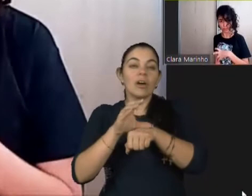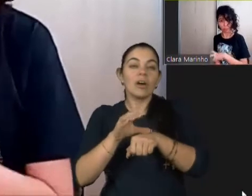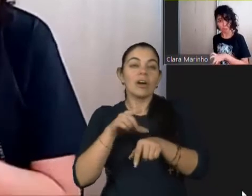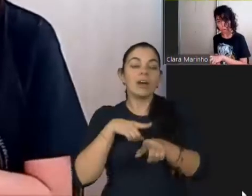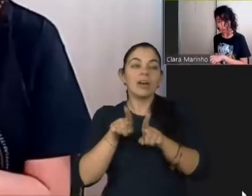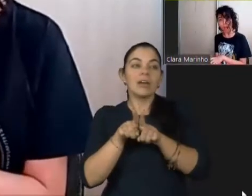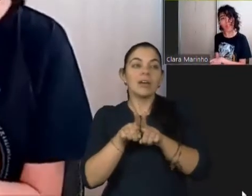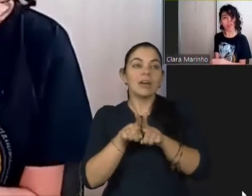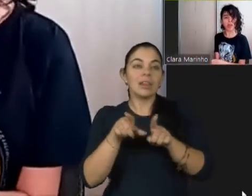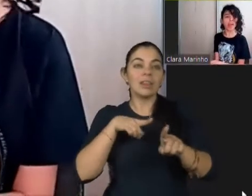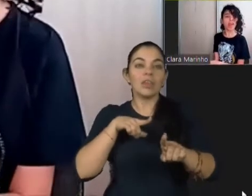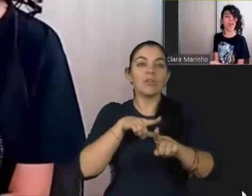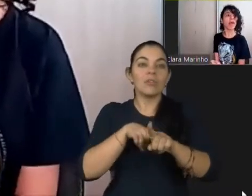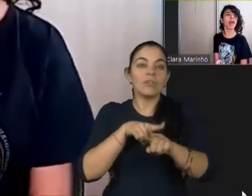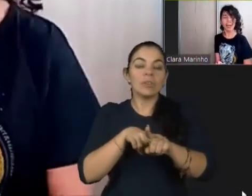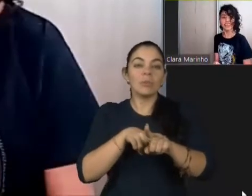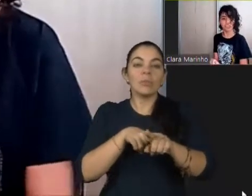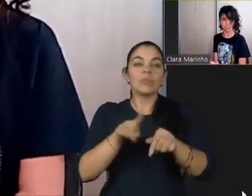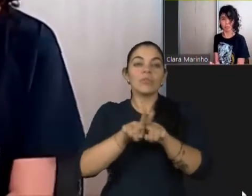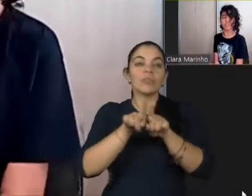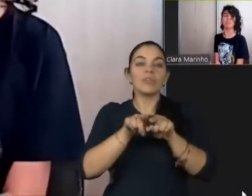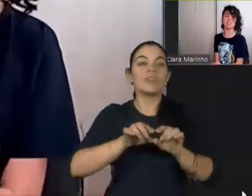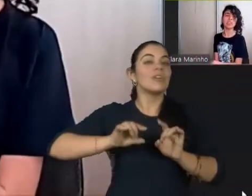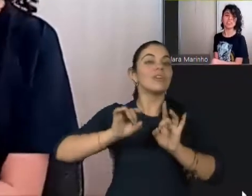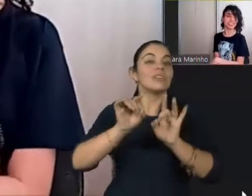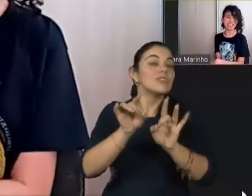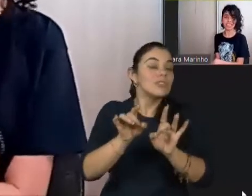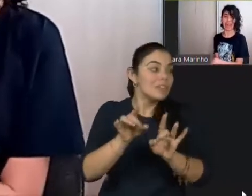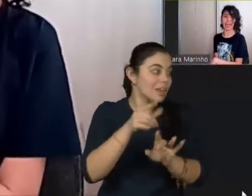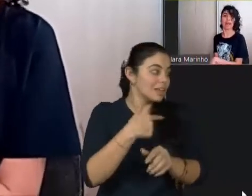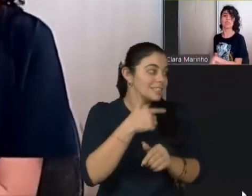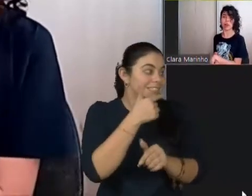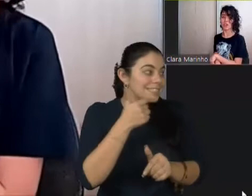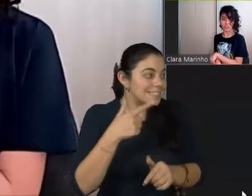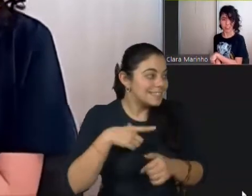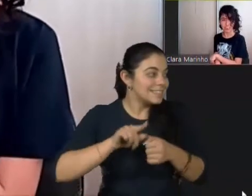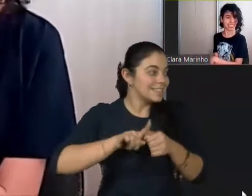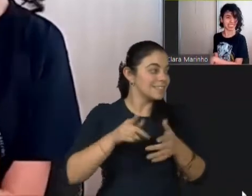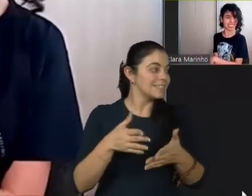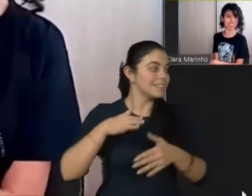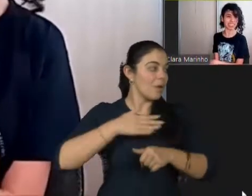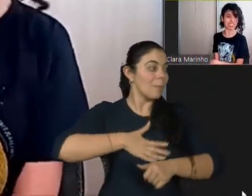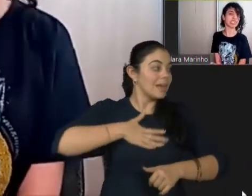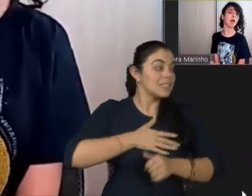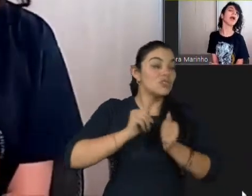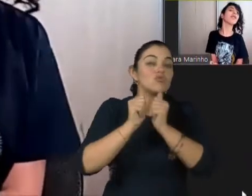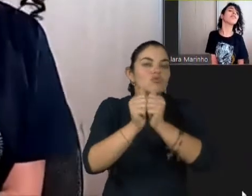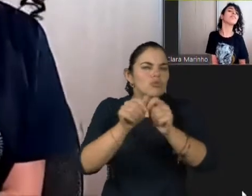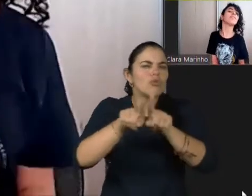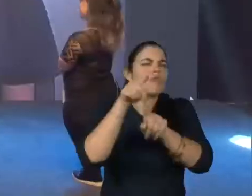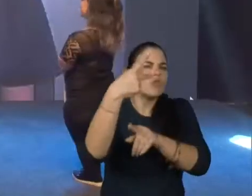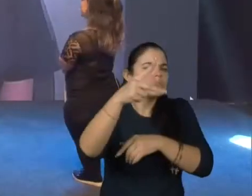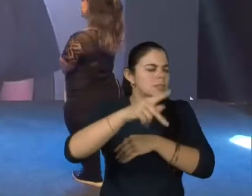pouco tempo, e é isso, estou aqui com vocês. Nós que estamos